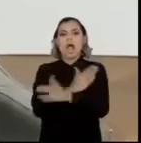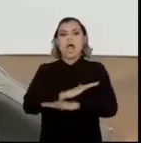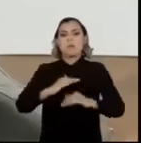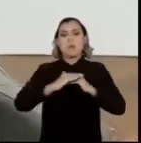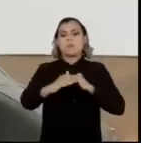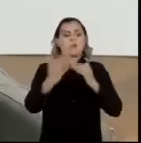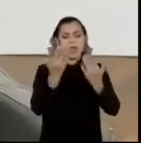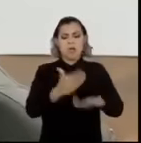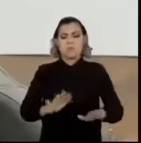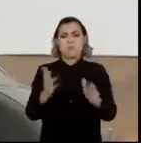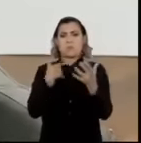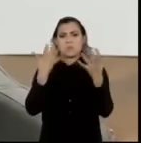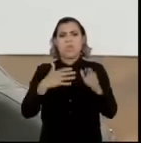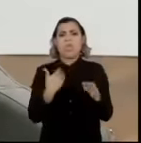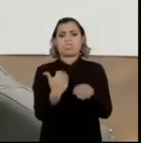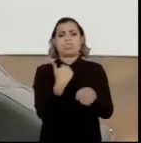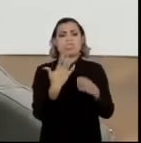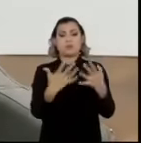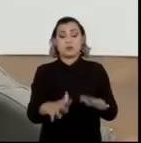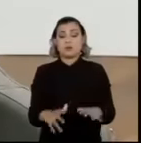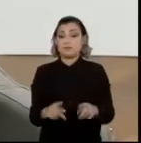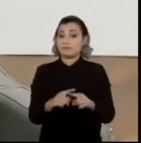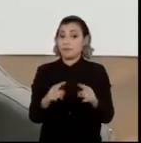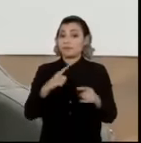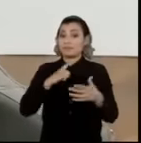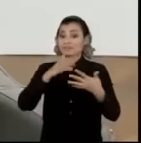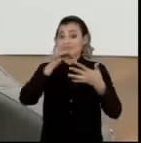pavimentação, enfim, história de todo tipo. Mas o fato é que